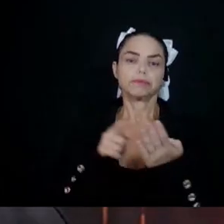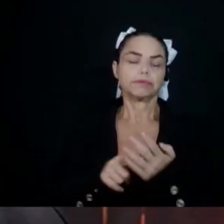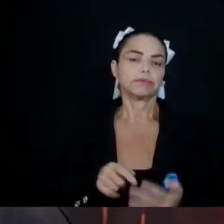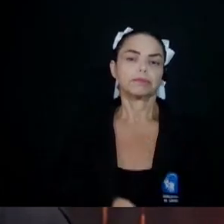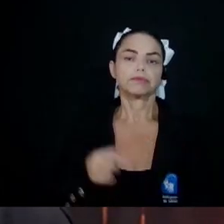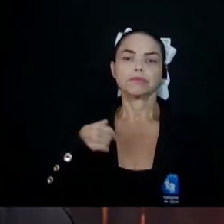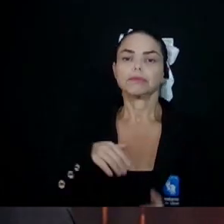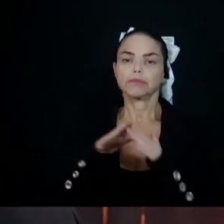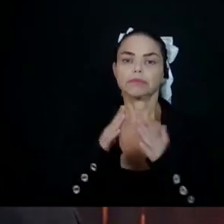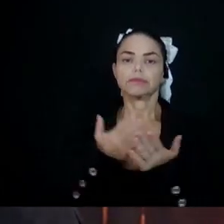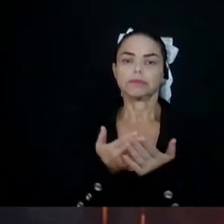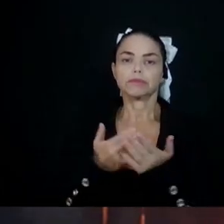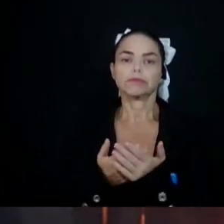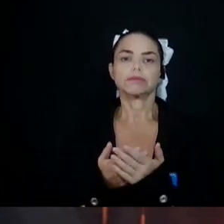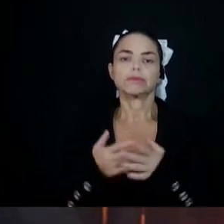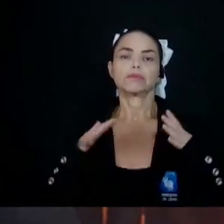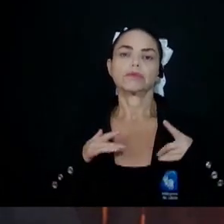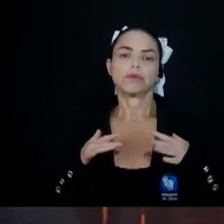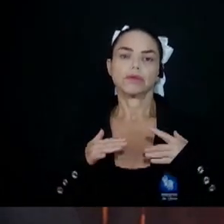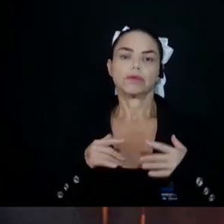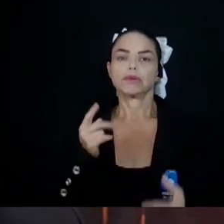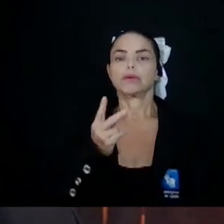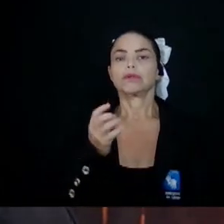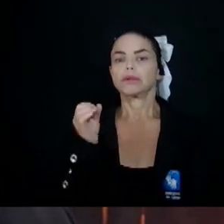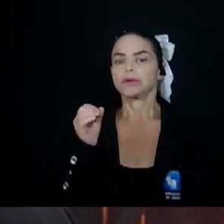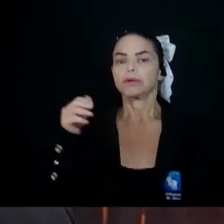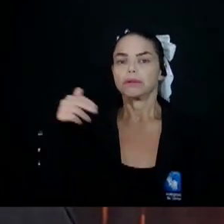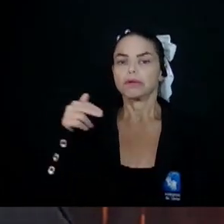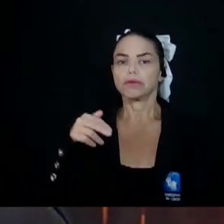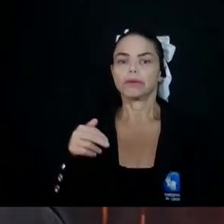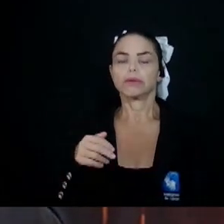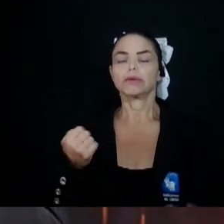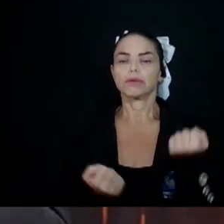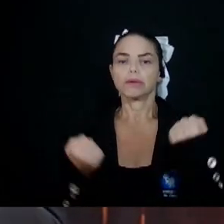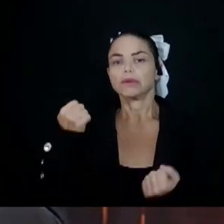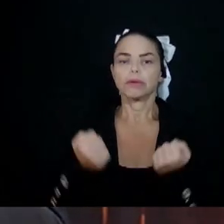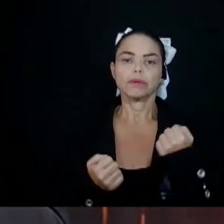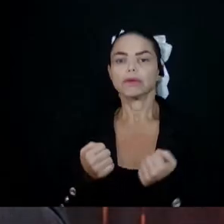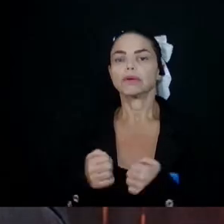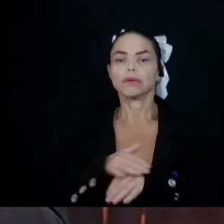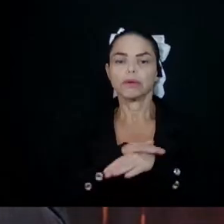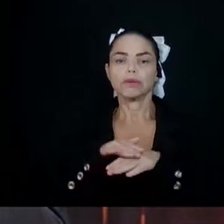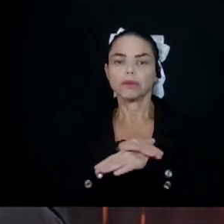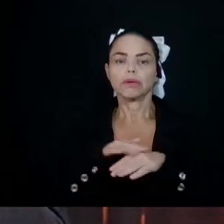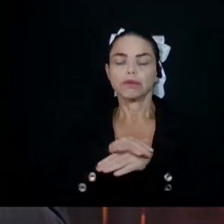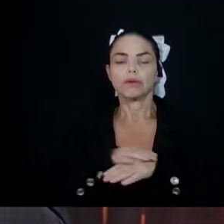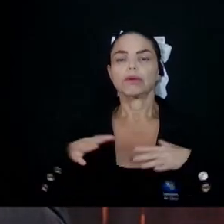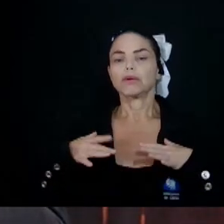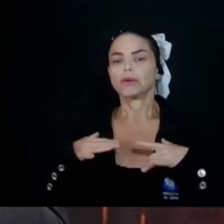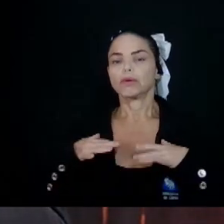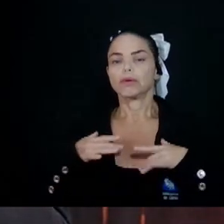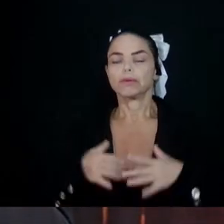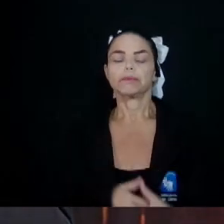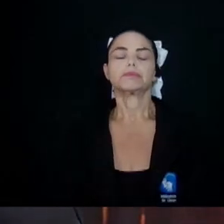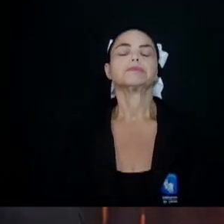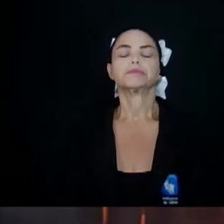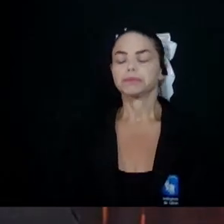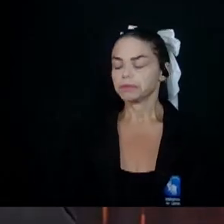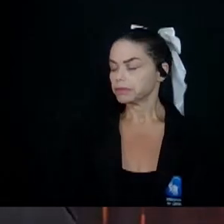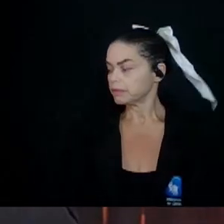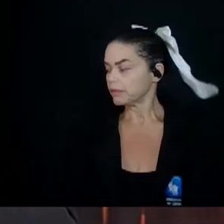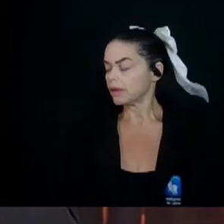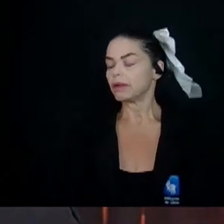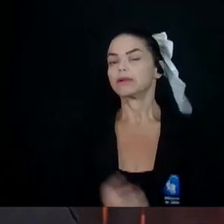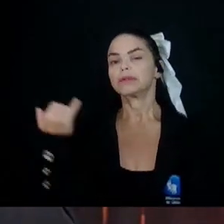não, para um pouco, vamos ficar esses 20 minutos, pelo menos que a gente está no carro aqui, conversando e tudo mais. E é